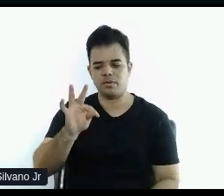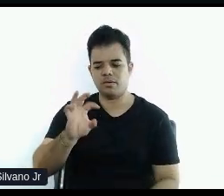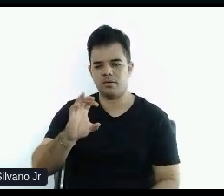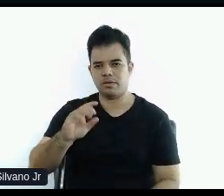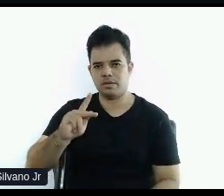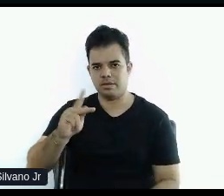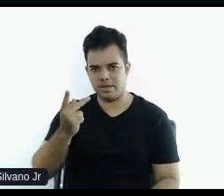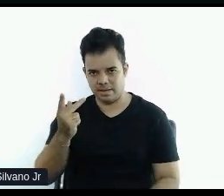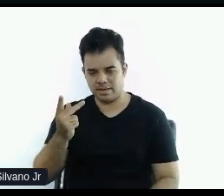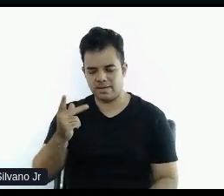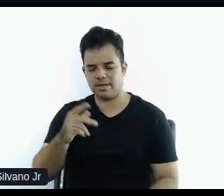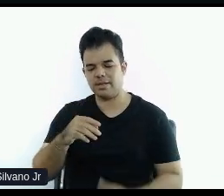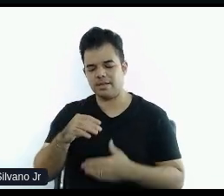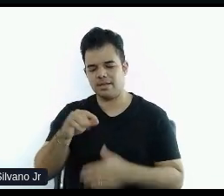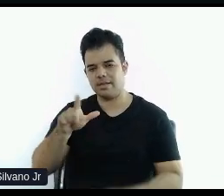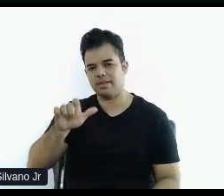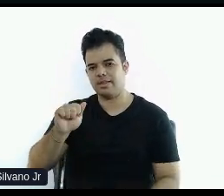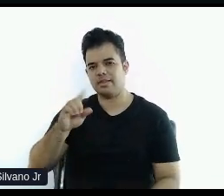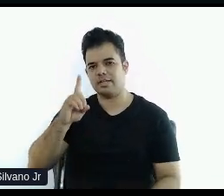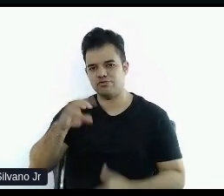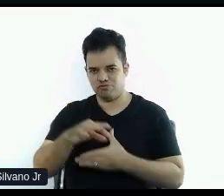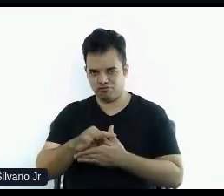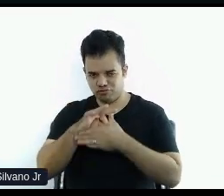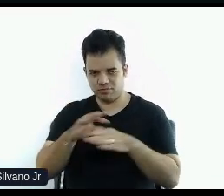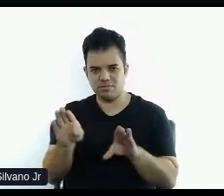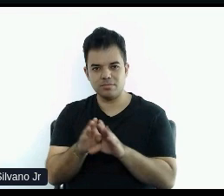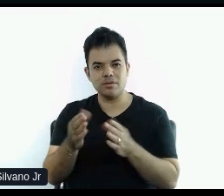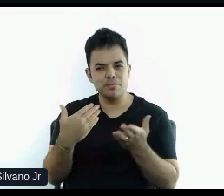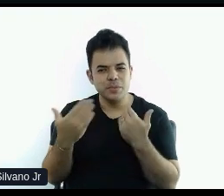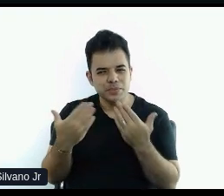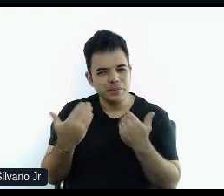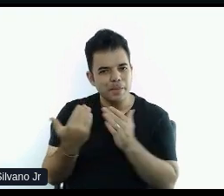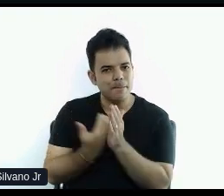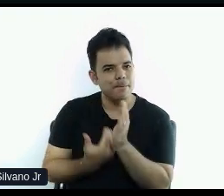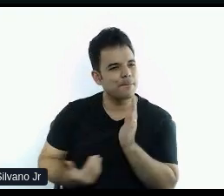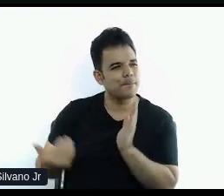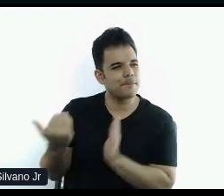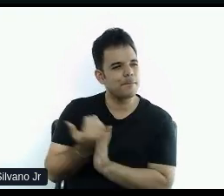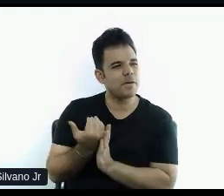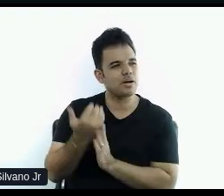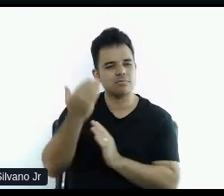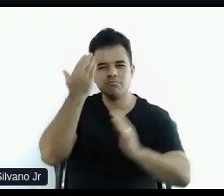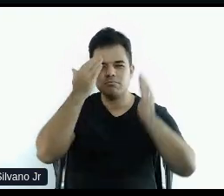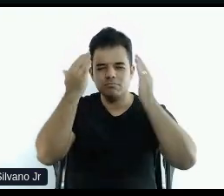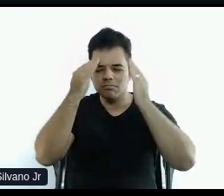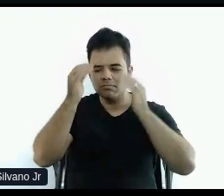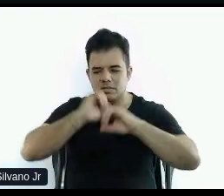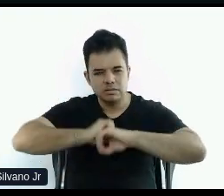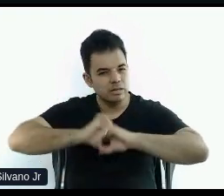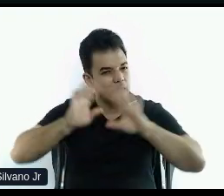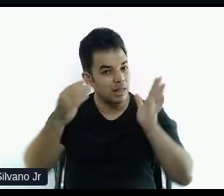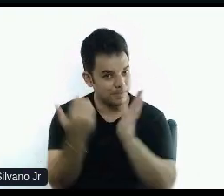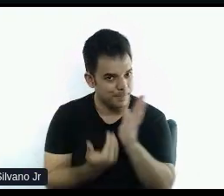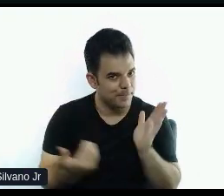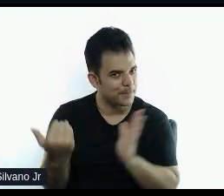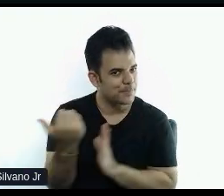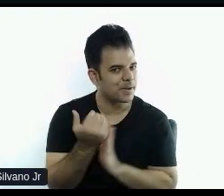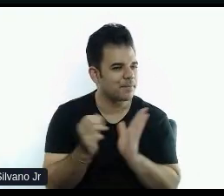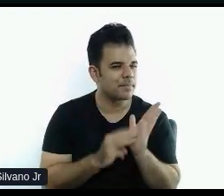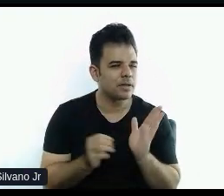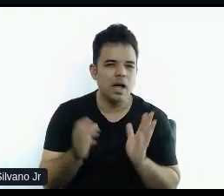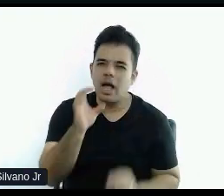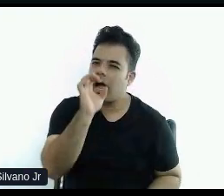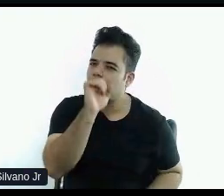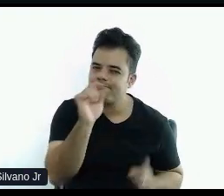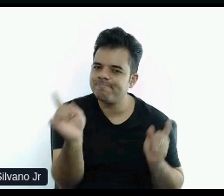TOTWORKS, e quem quiser trocar um pouquinho mais, entender um pouco mais sobre essa metodologia, eu só trouxe uma amostra, assim, para